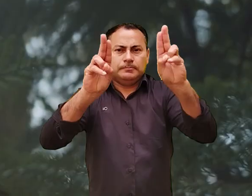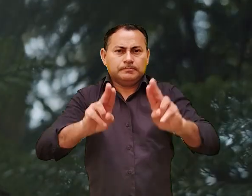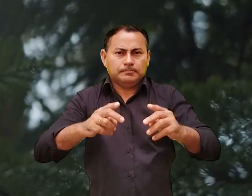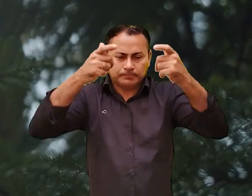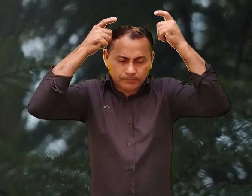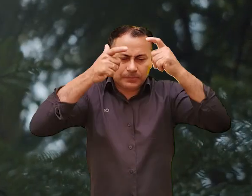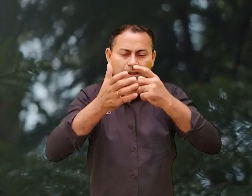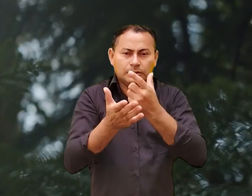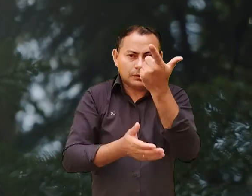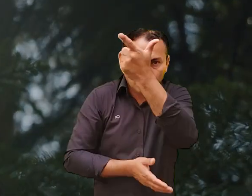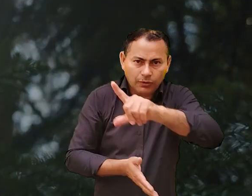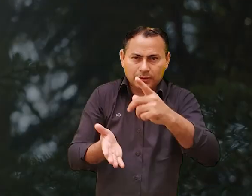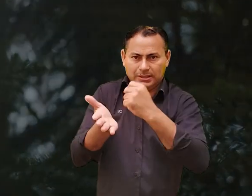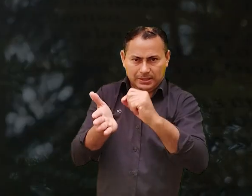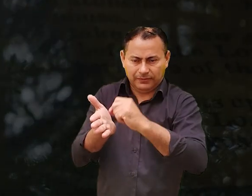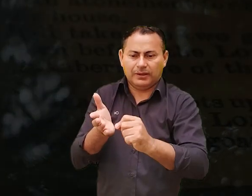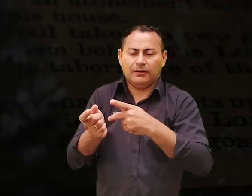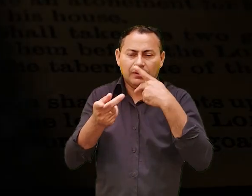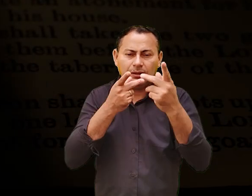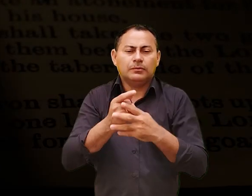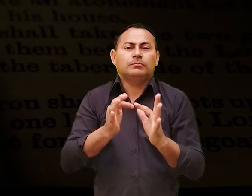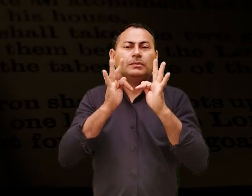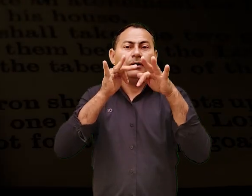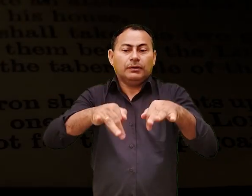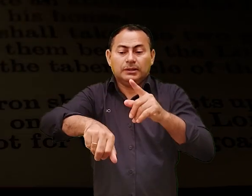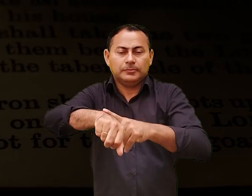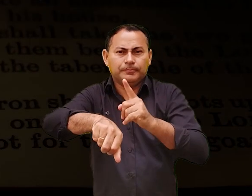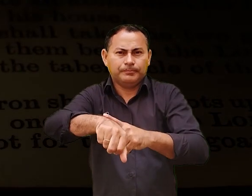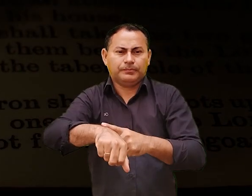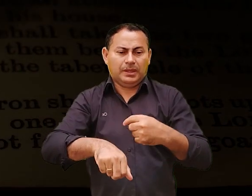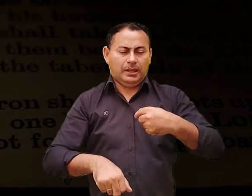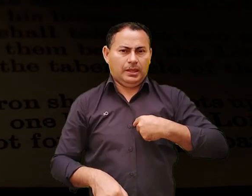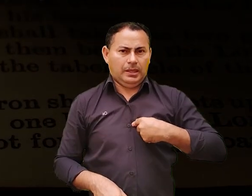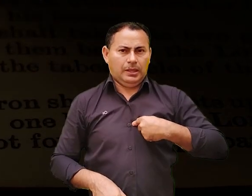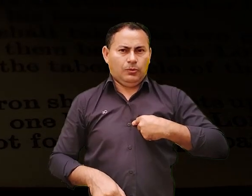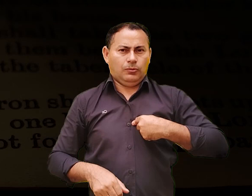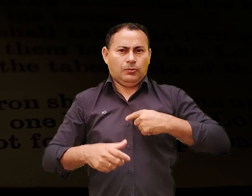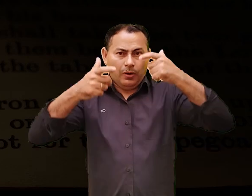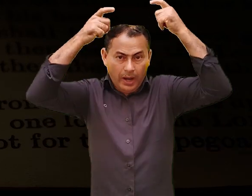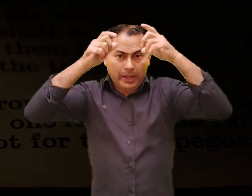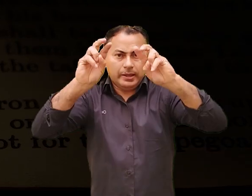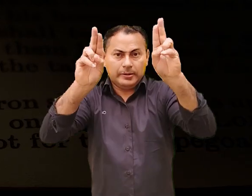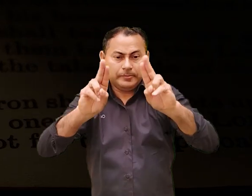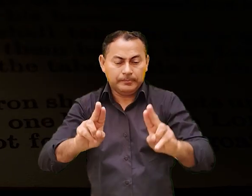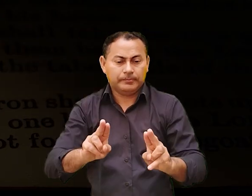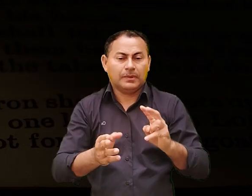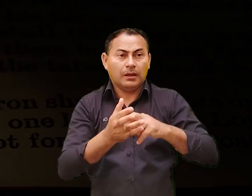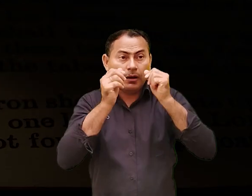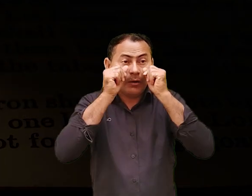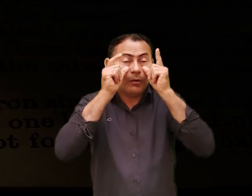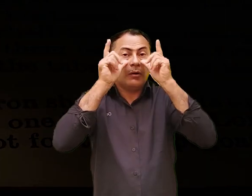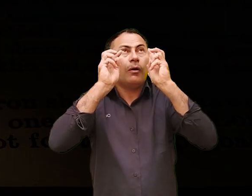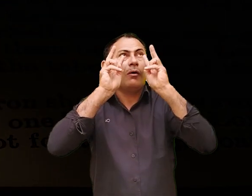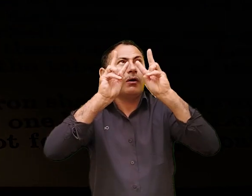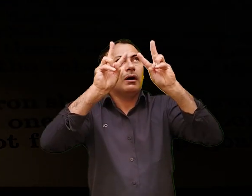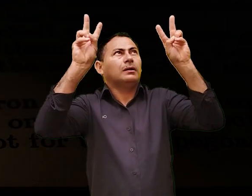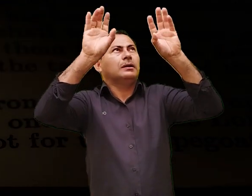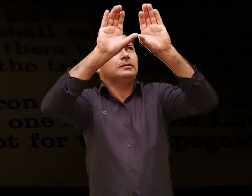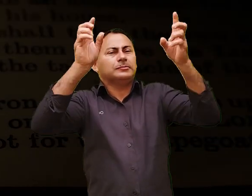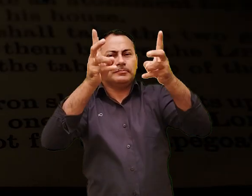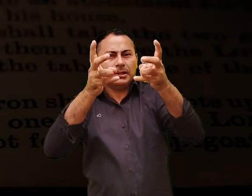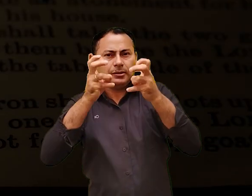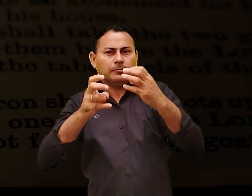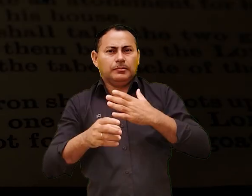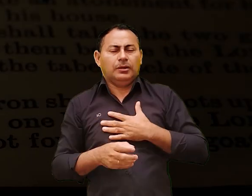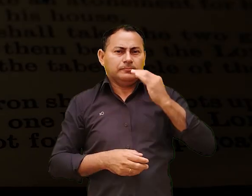Nabucodonosor voltou a escrever. Ao fim daquele período, eu, Nabucodonosor, levantei os olhos ao céu e